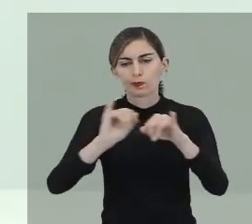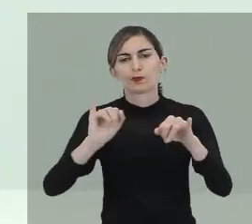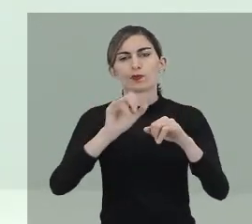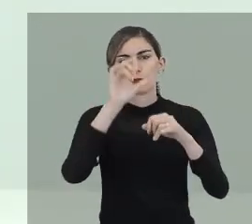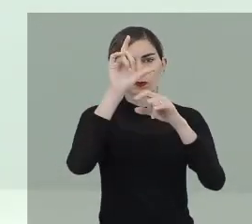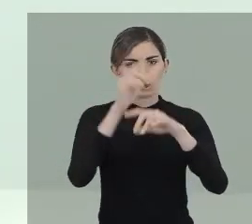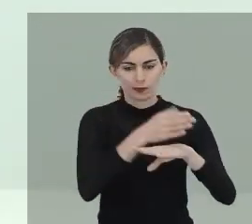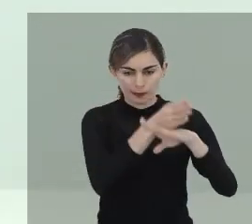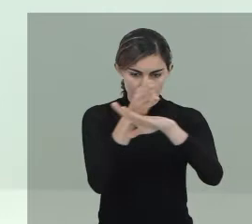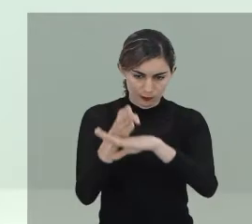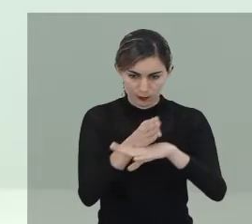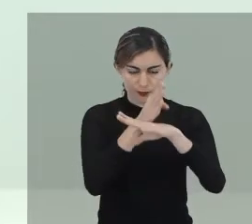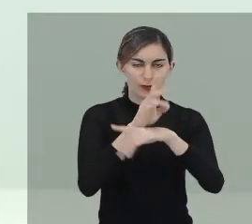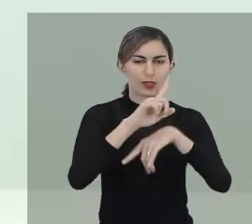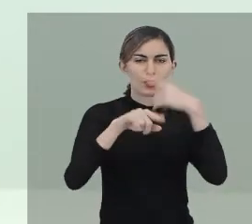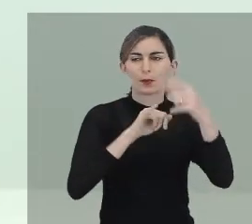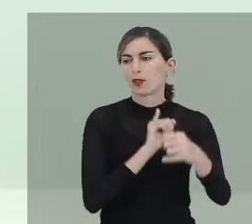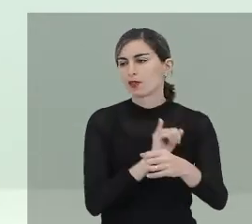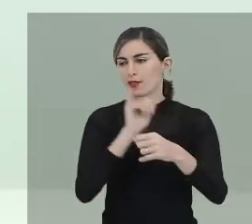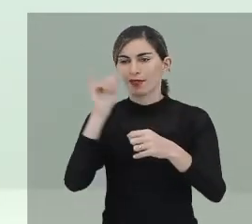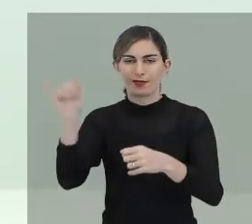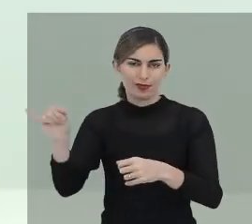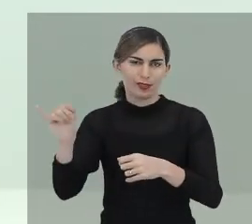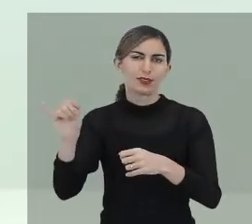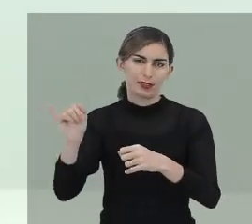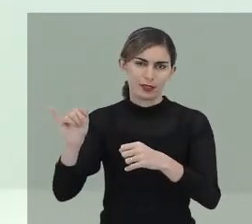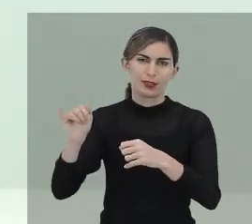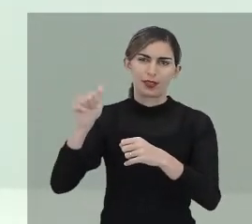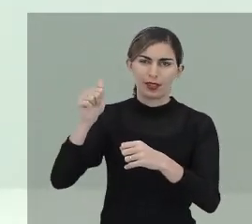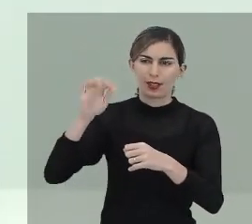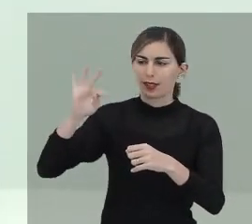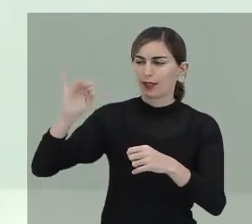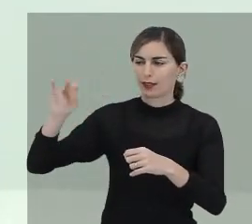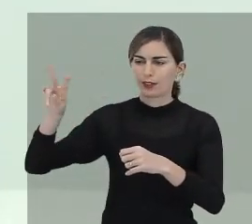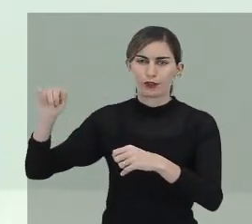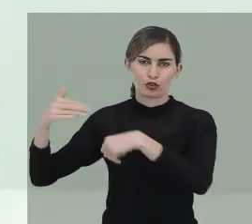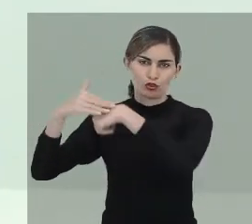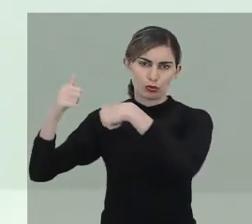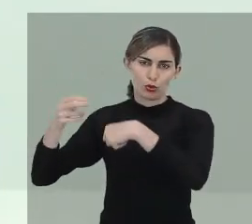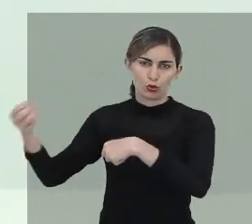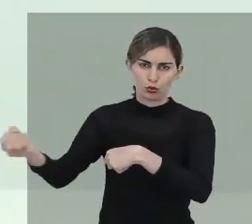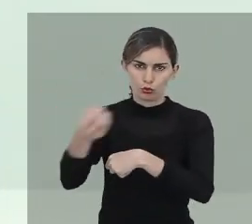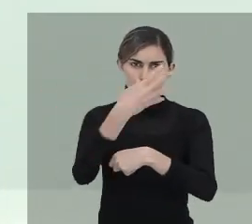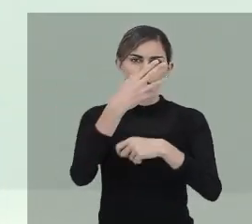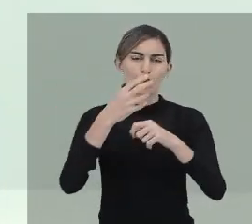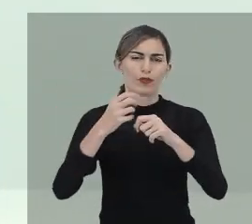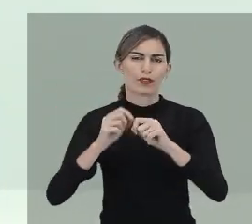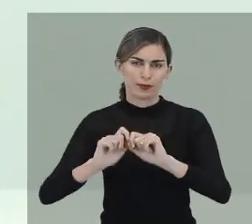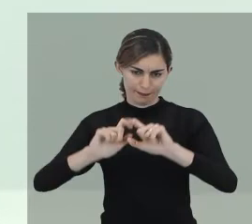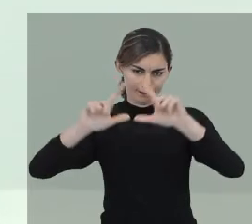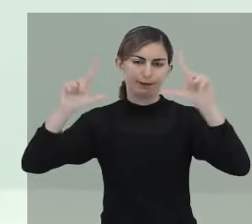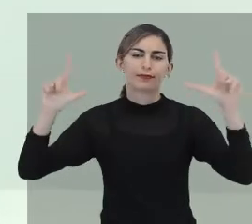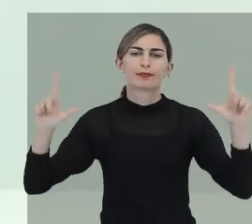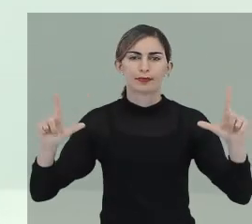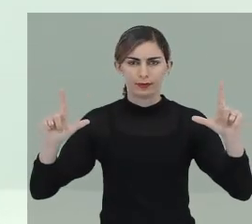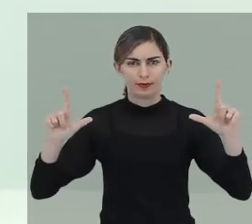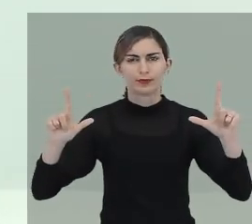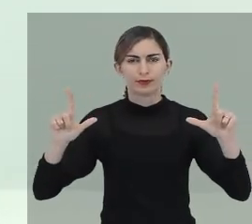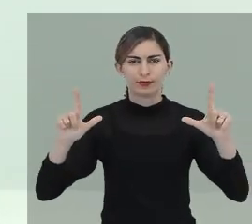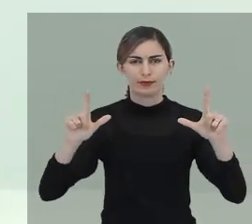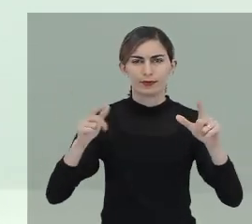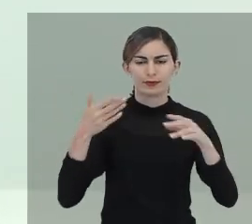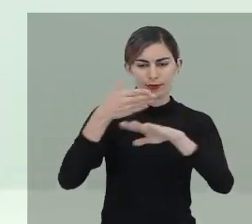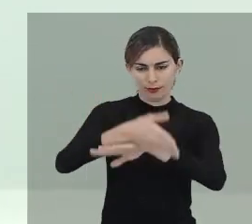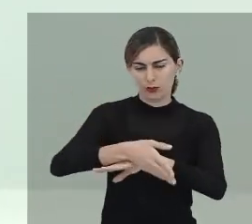retorna a informação para a Activity que chamou a nova intent, né? Abriu que